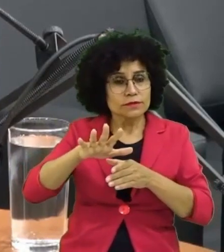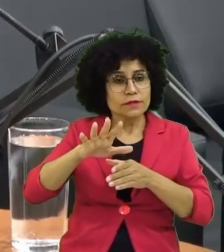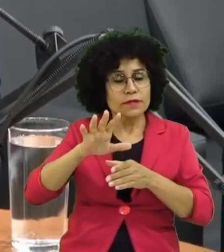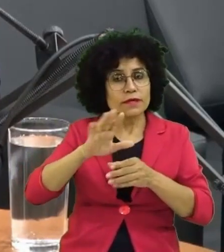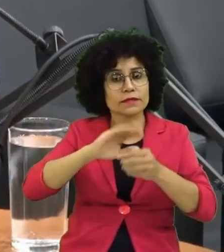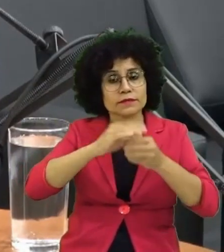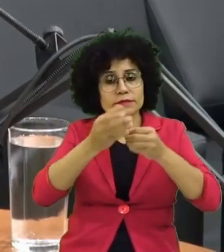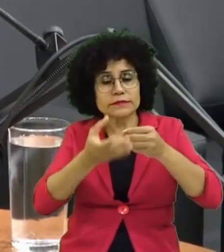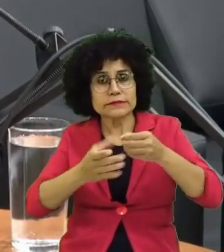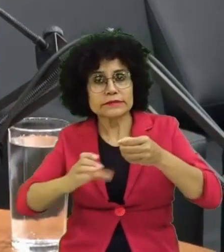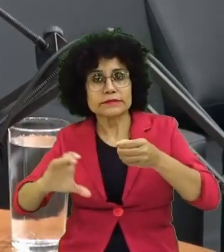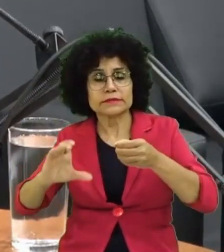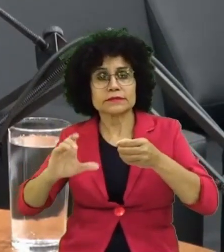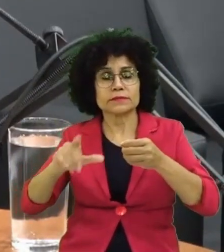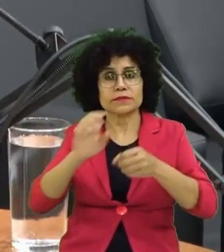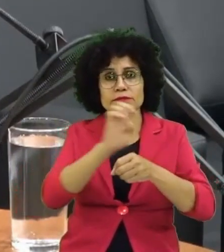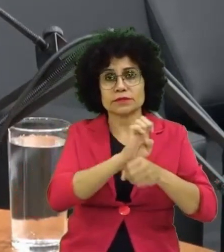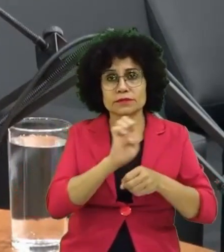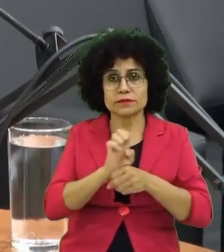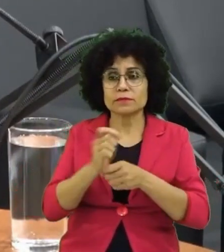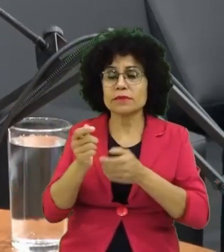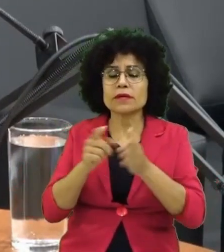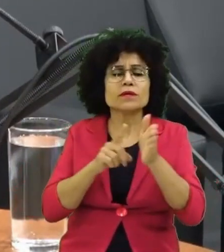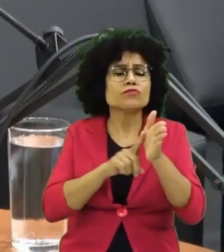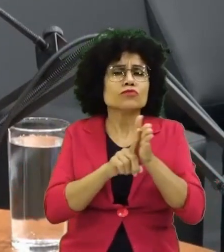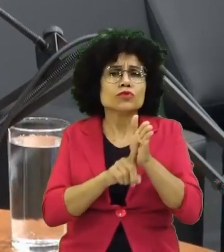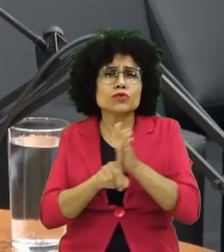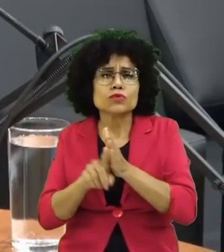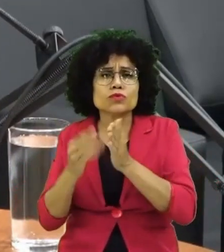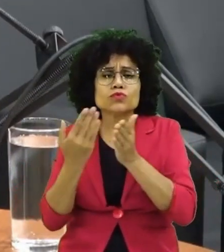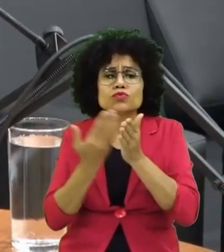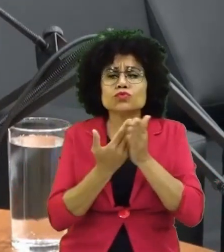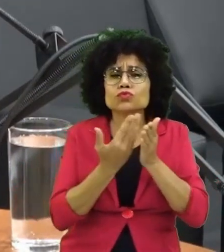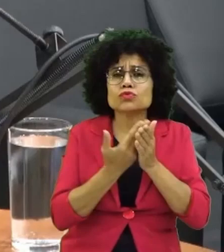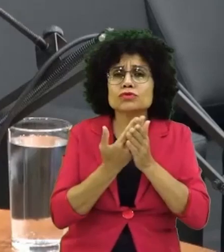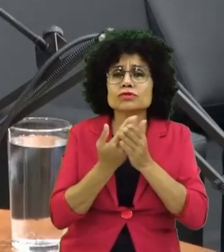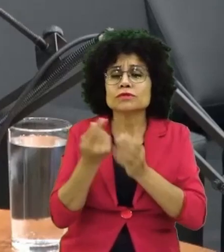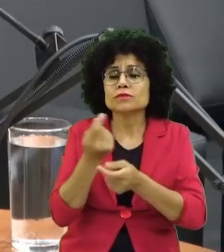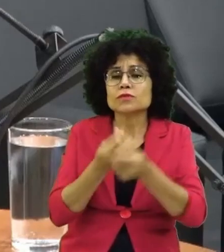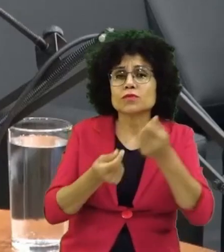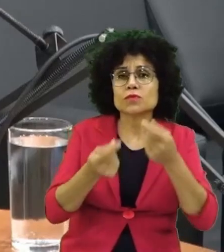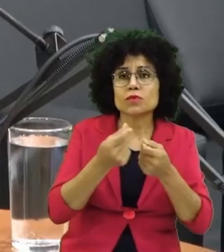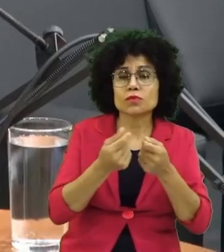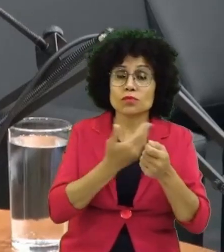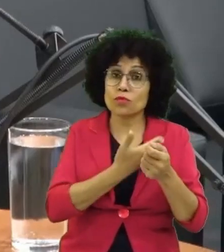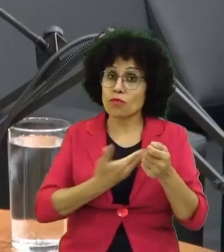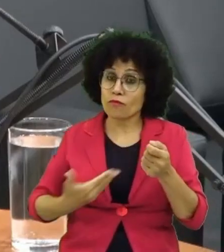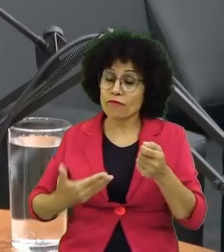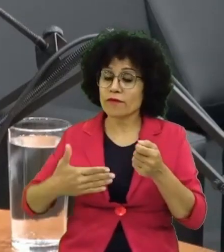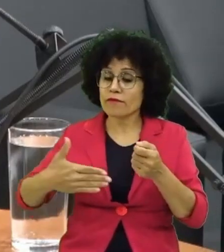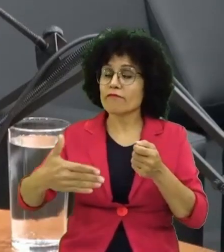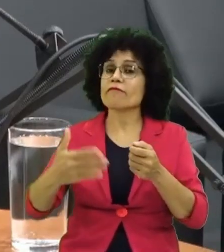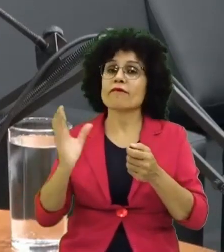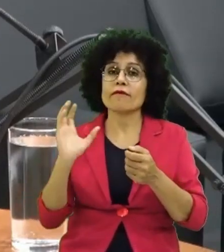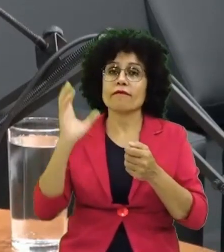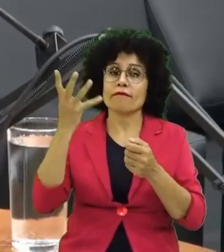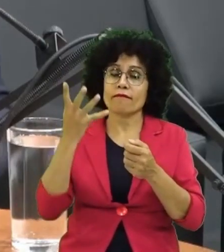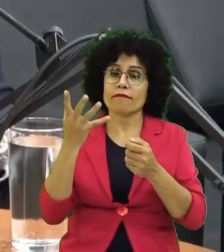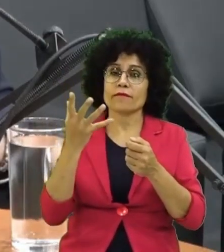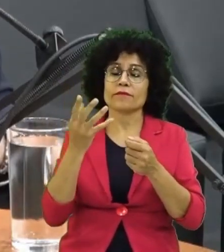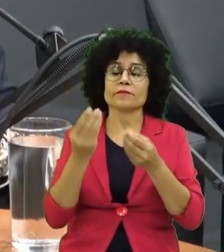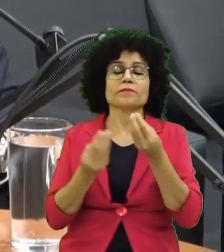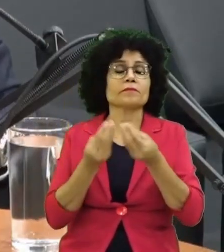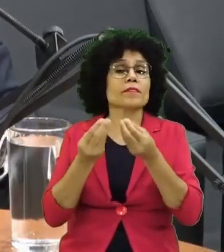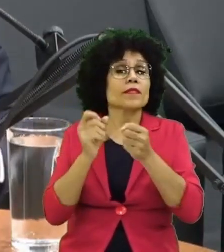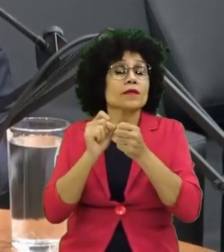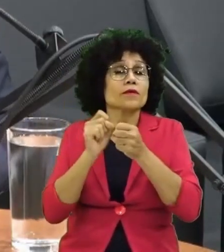os estudos de viabilidade econômica dessas unidades já vão ser feitos pelo governo do estado, justamente para